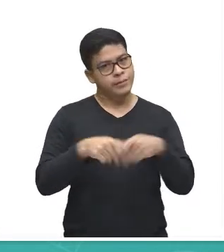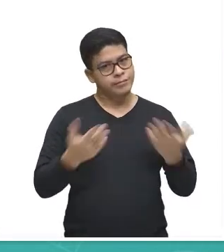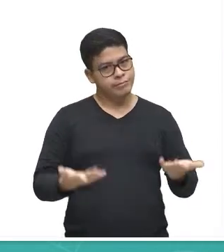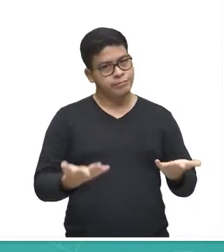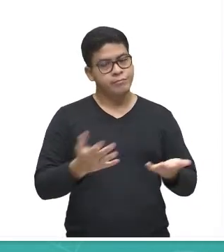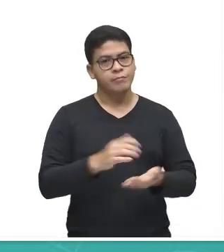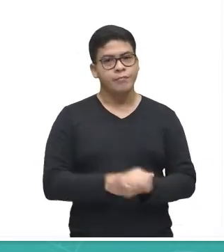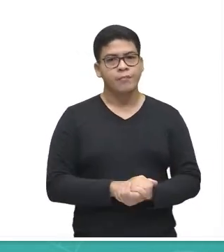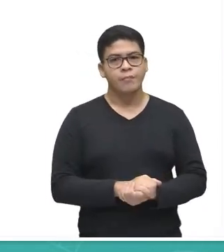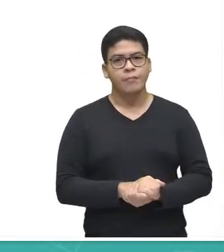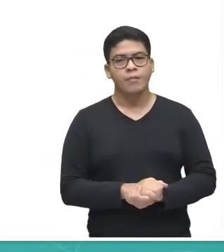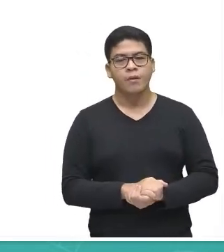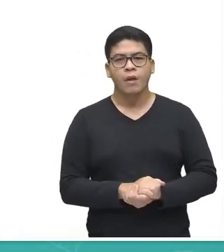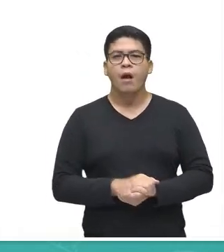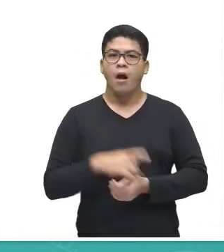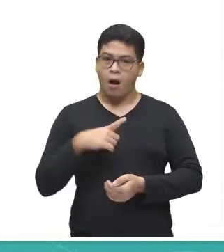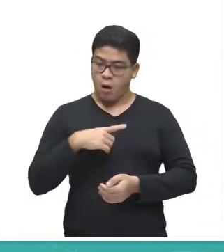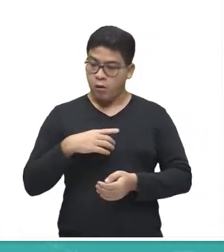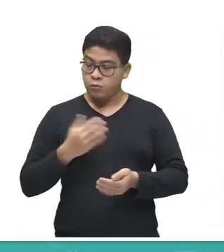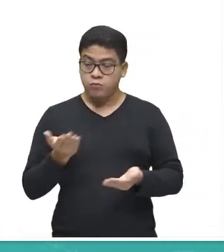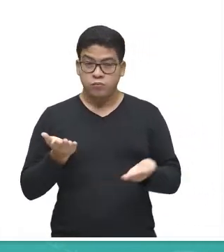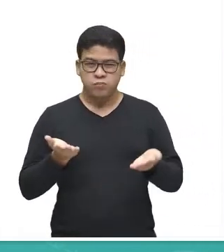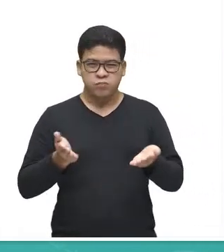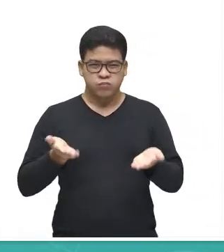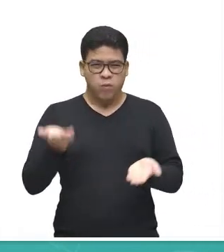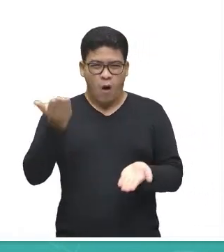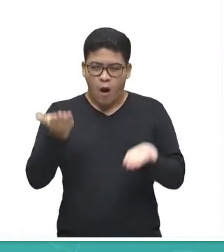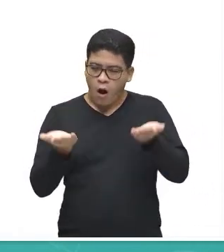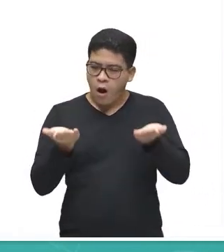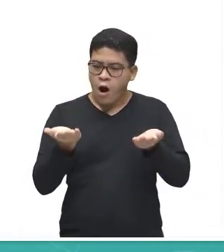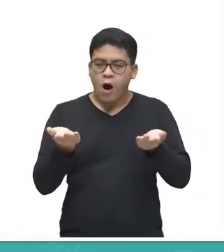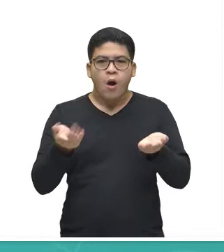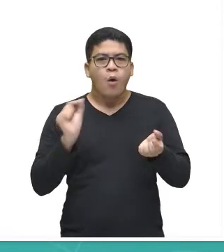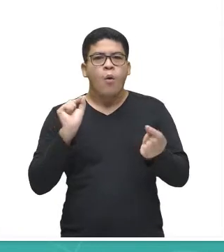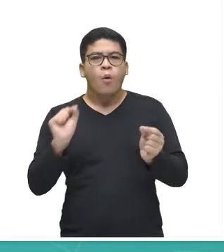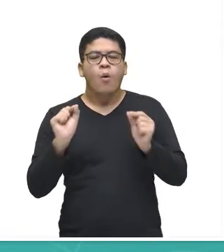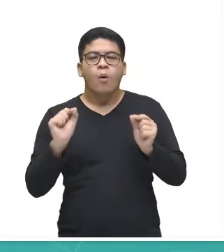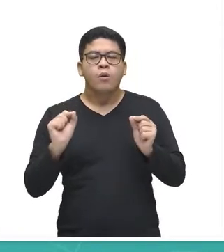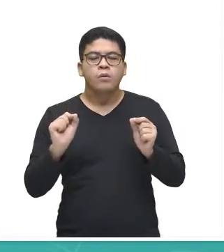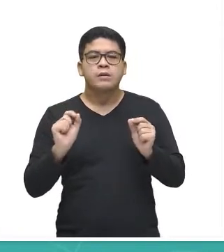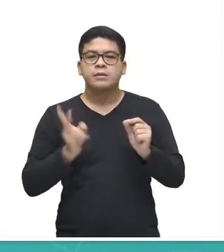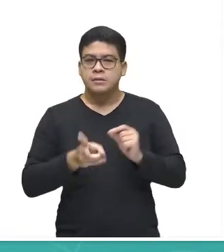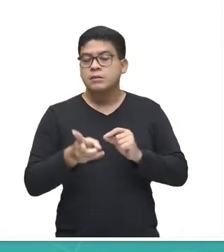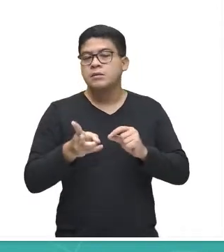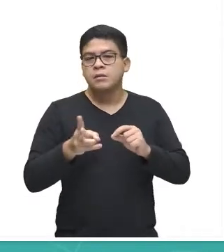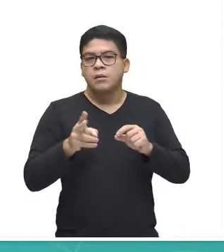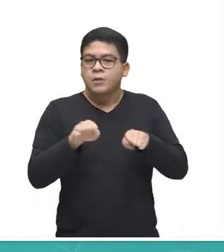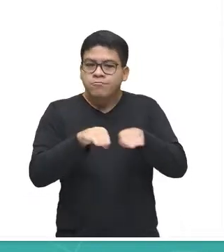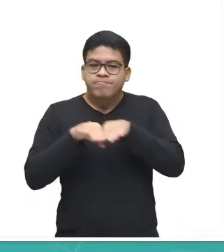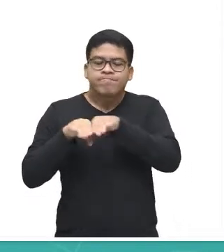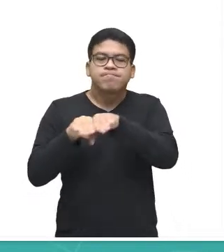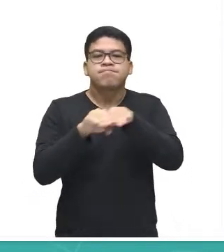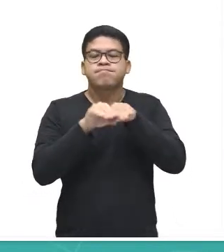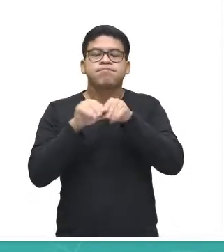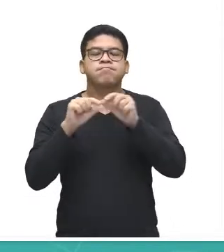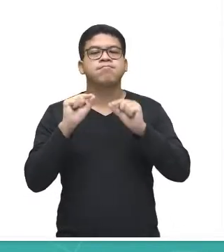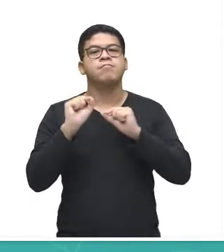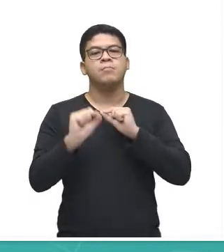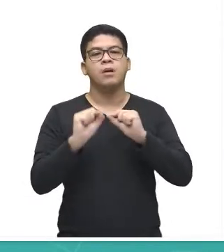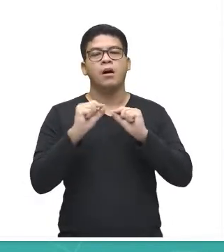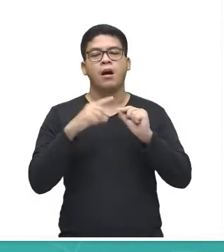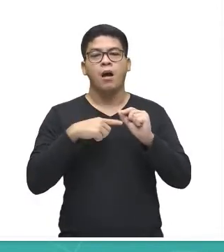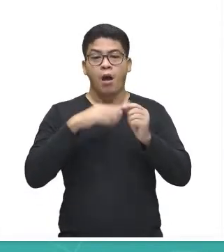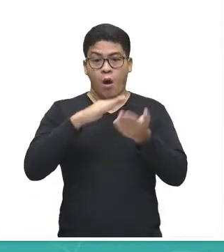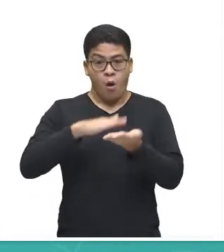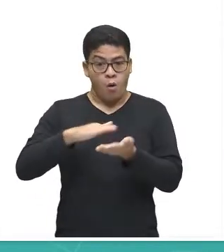é sempre proporcional, ele tem, na fase de desenvolvimento humano, o crescimento,